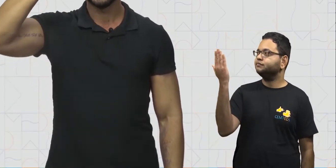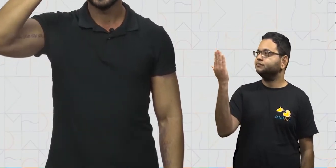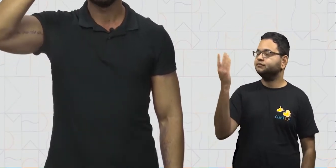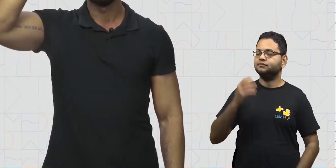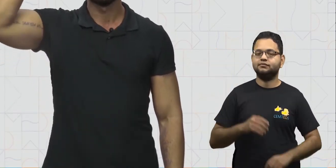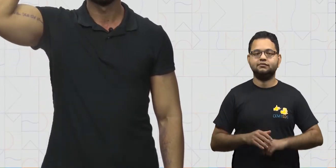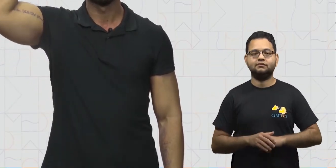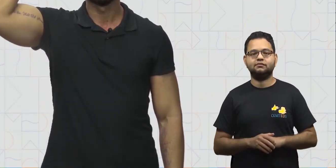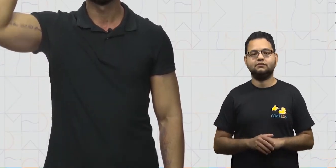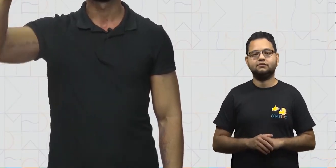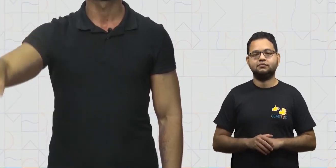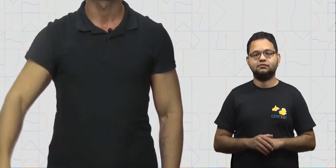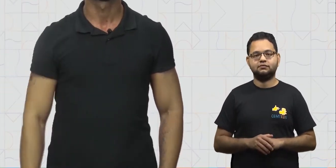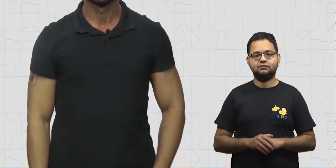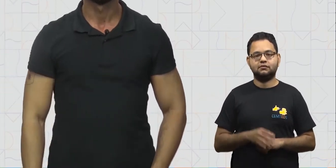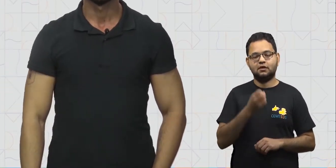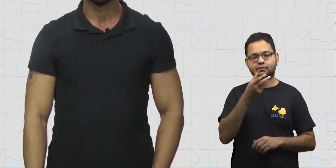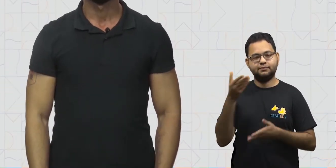comunidade surda.